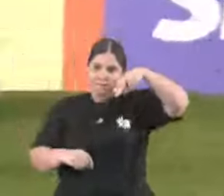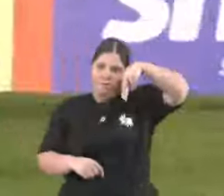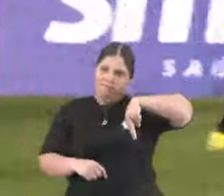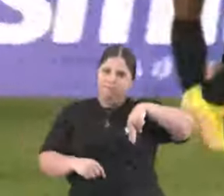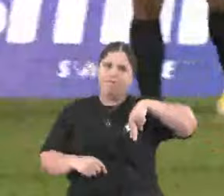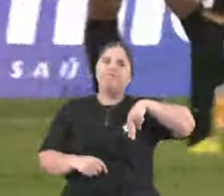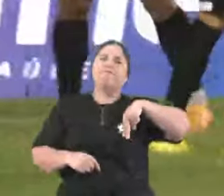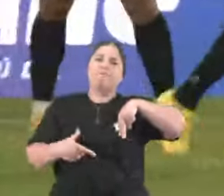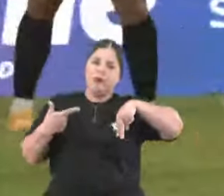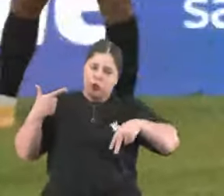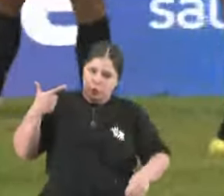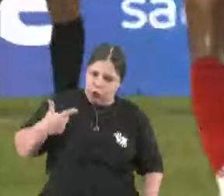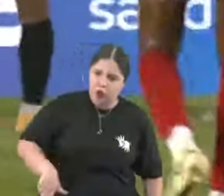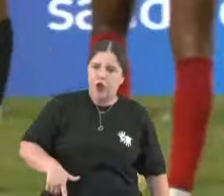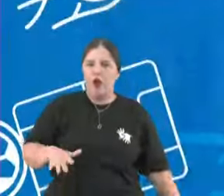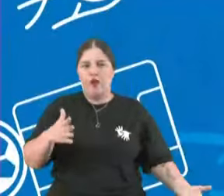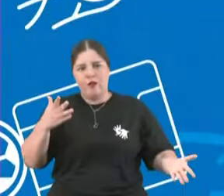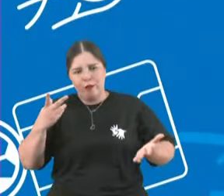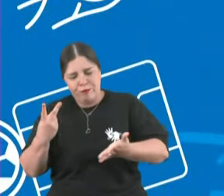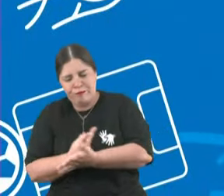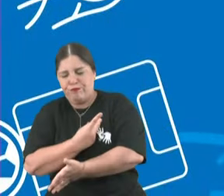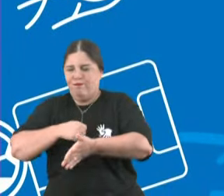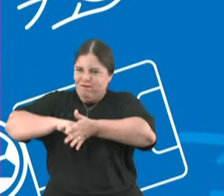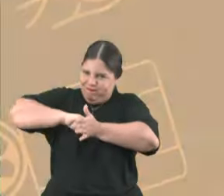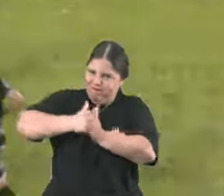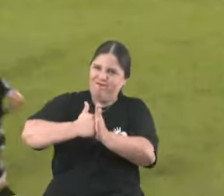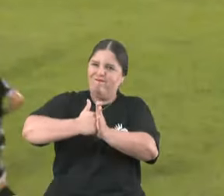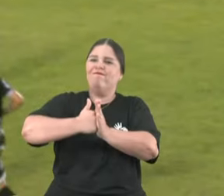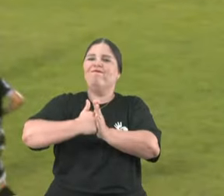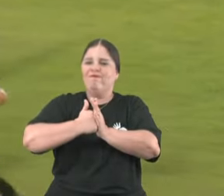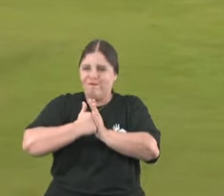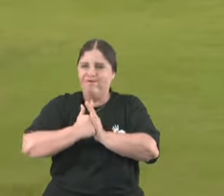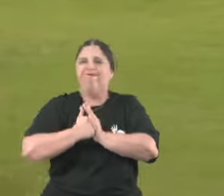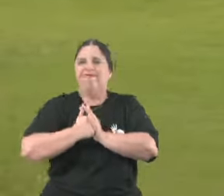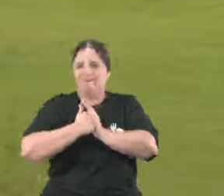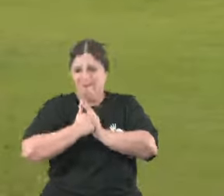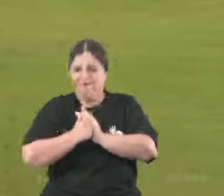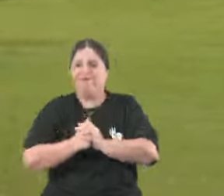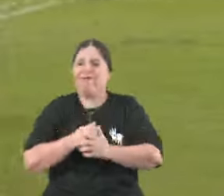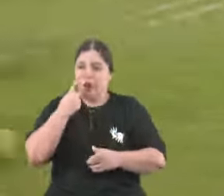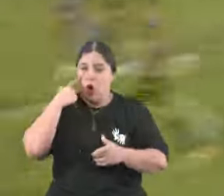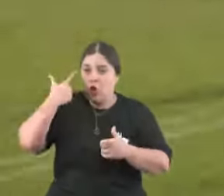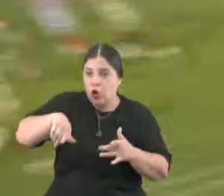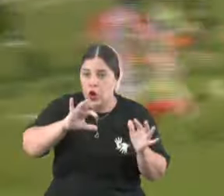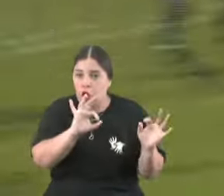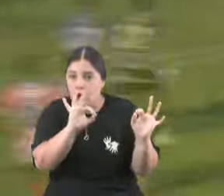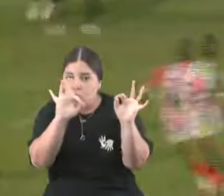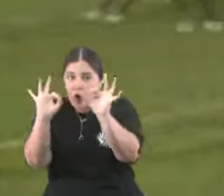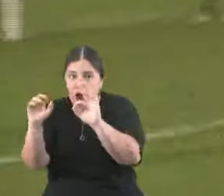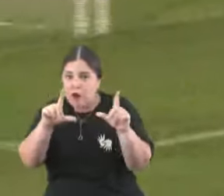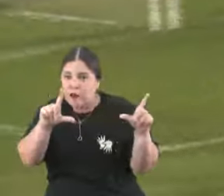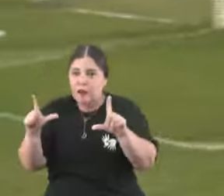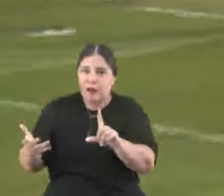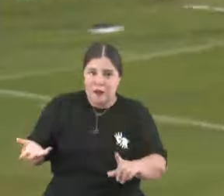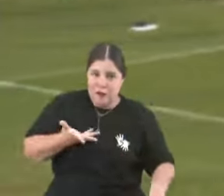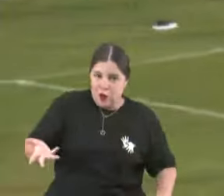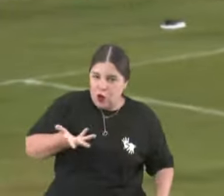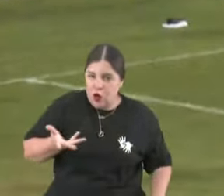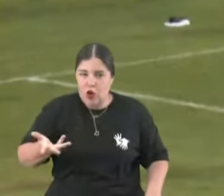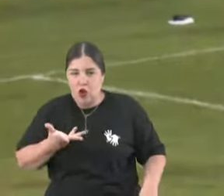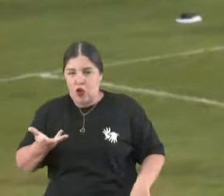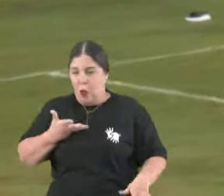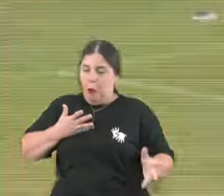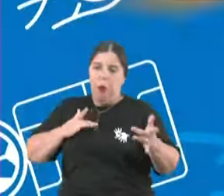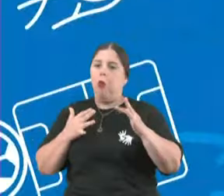mais um erro da defensiva do Asa, na tentativa de acelerar o jogo, acabou se precipitando legal agora o Wesley, entregando